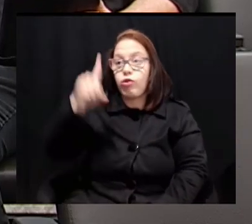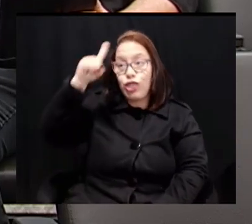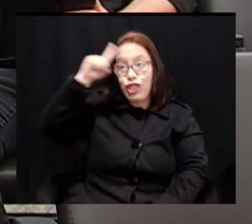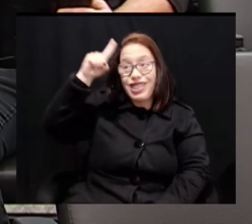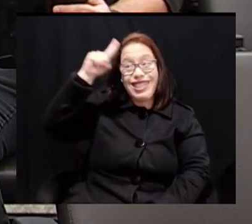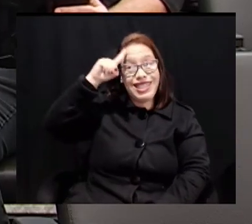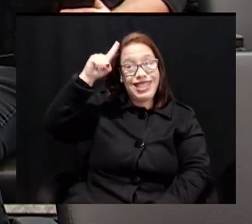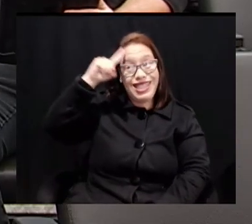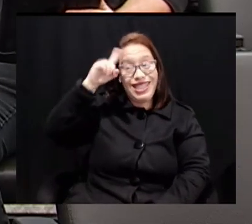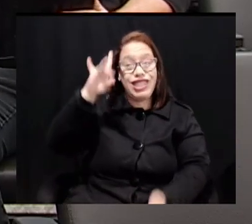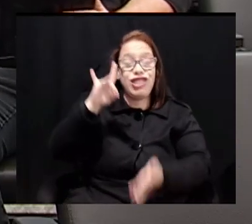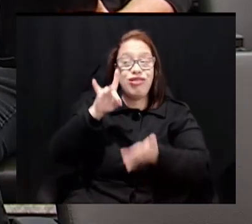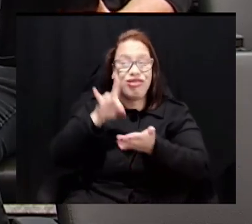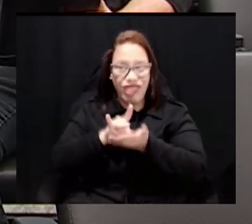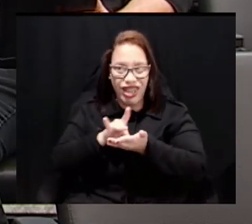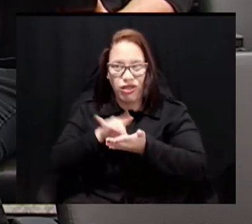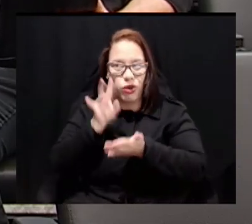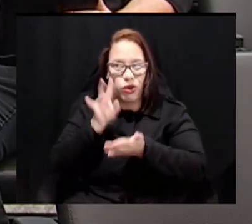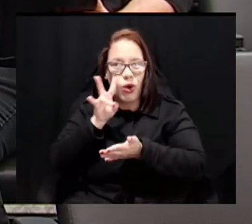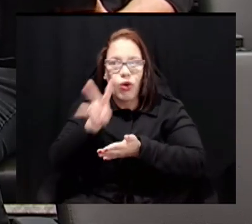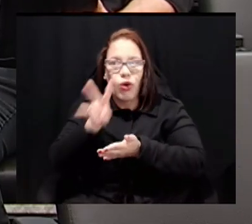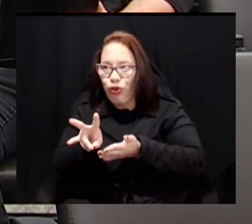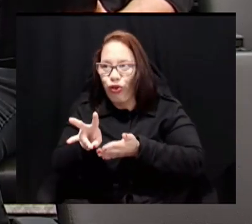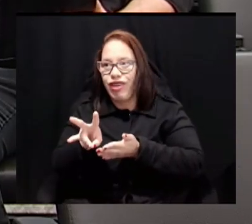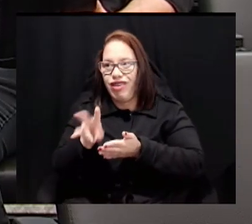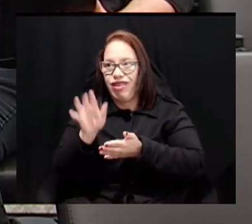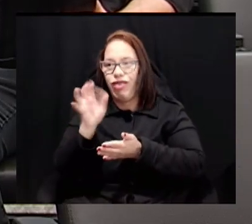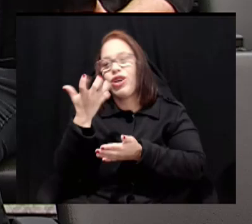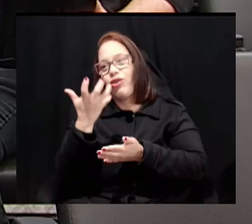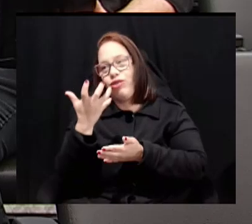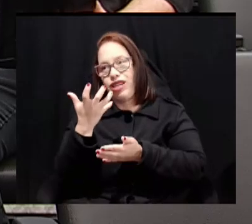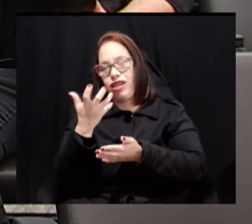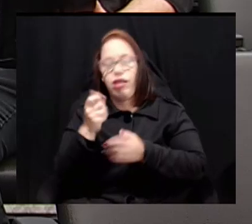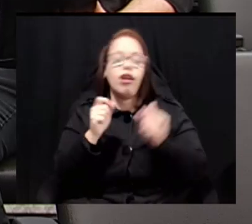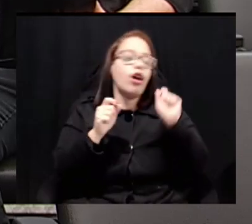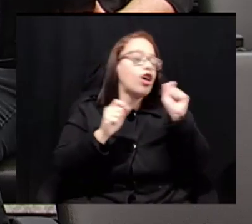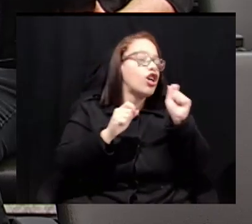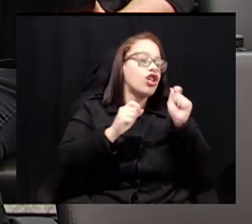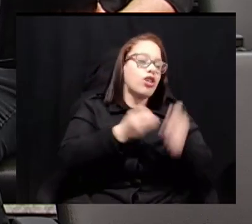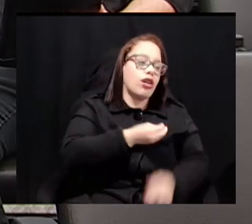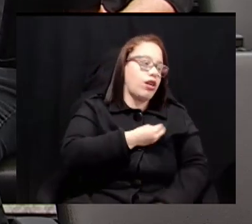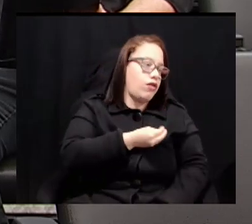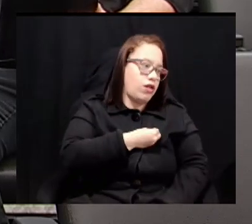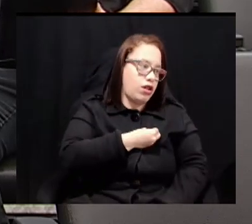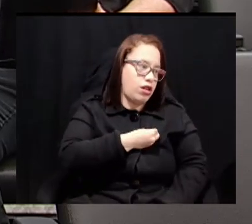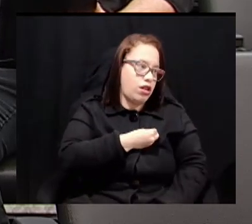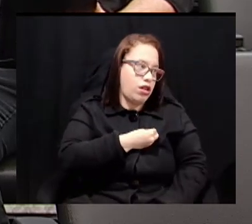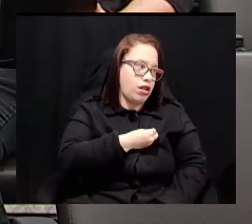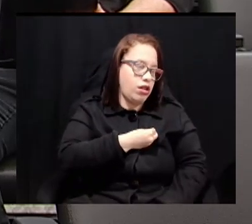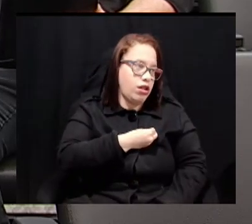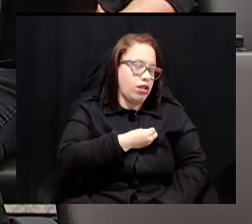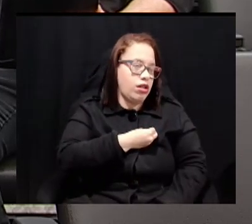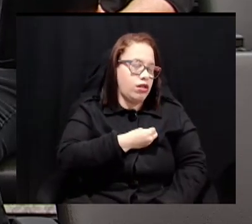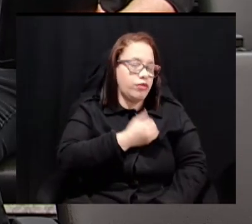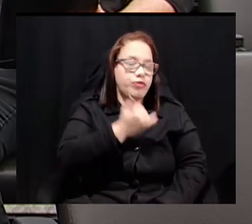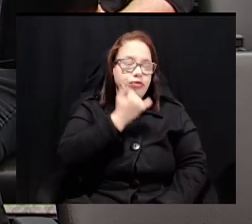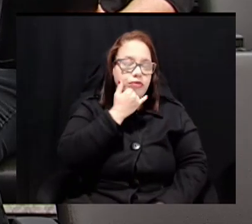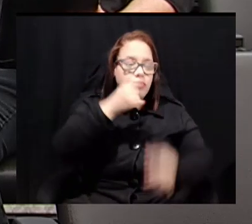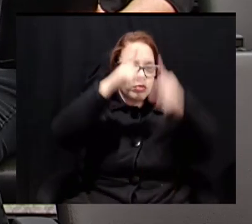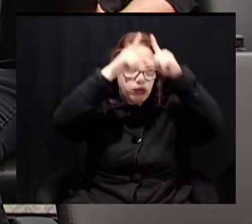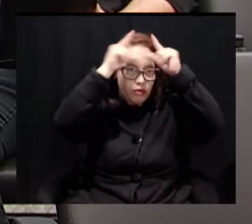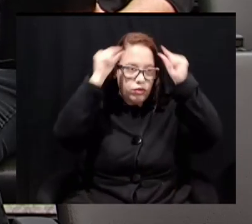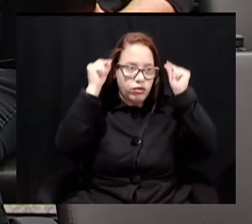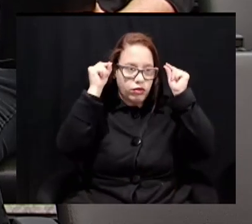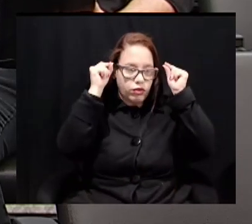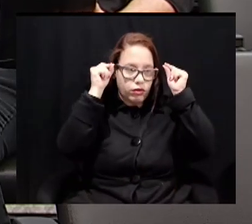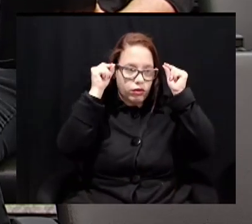vereador? Sim, é só o dia a dia, é só quem vive que sabe. Então ali a gente teve relatos da enfermeira que estava lá no